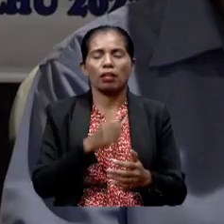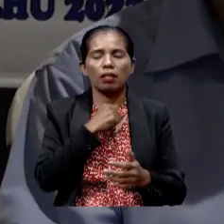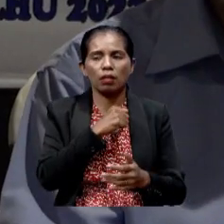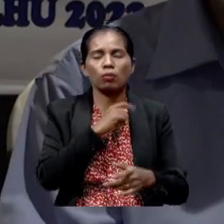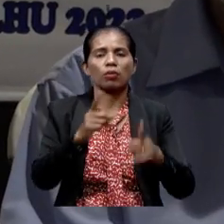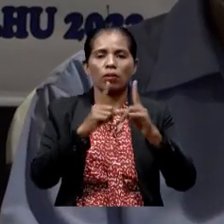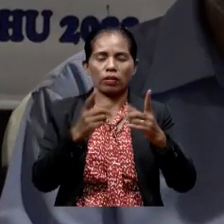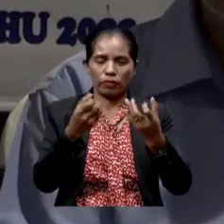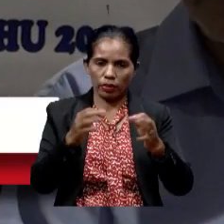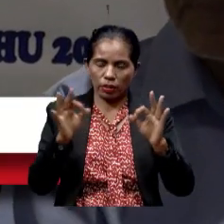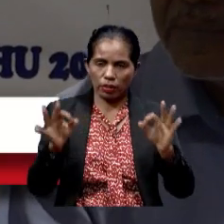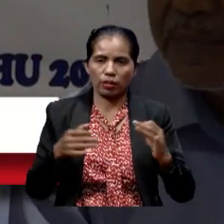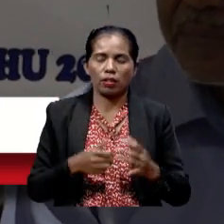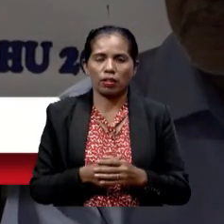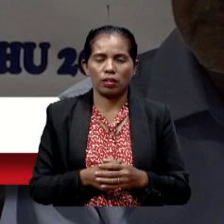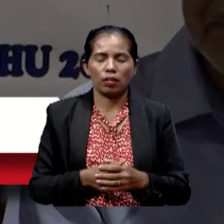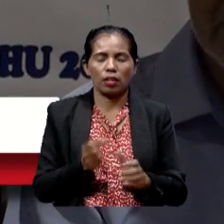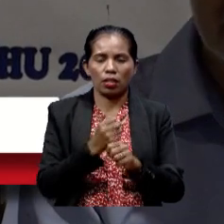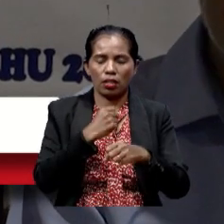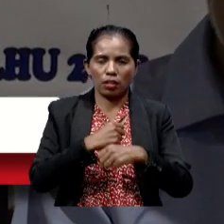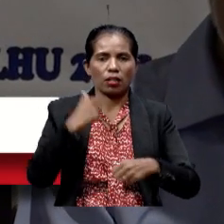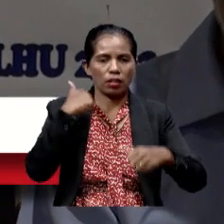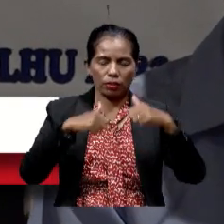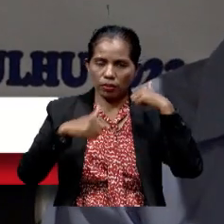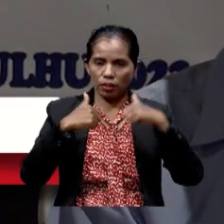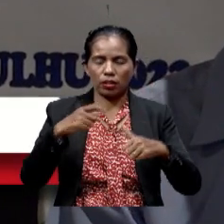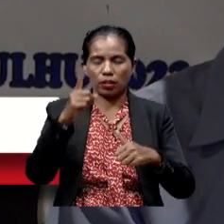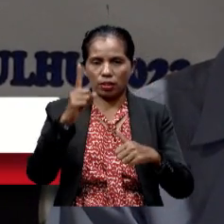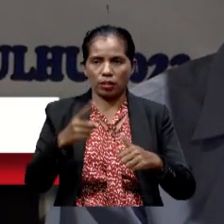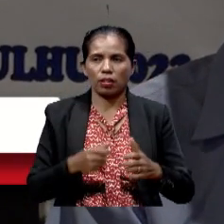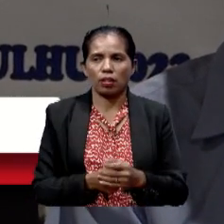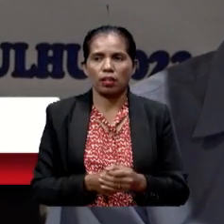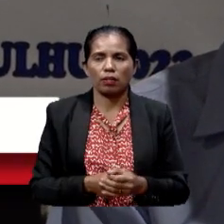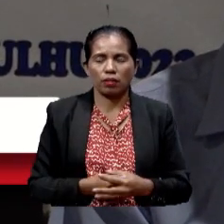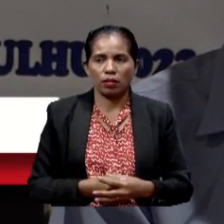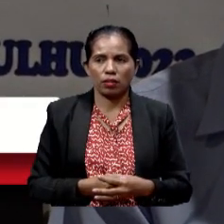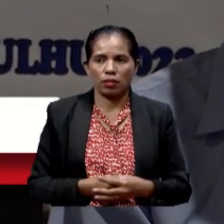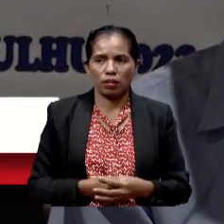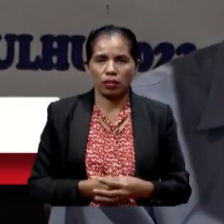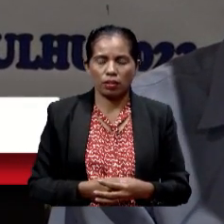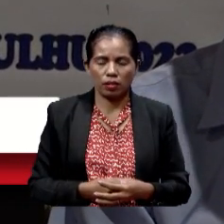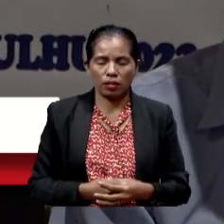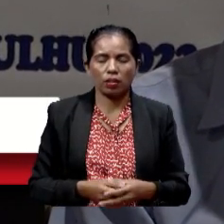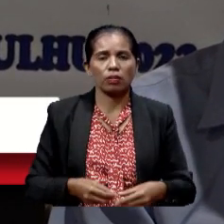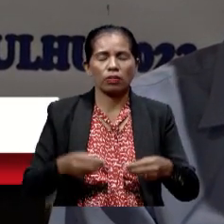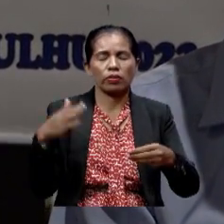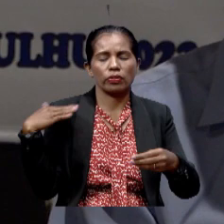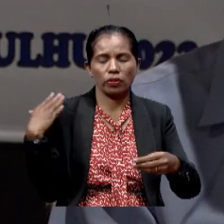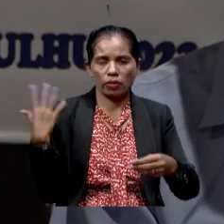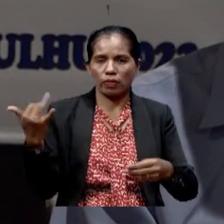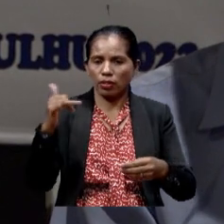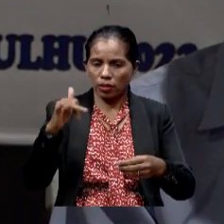halo aktividad ida ne be makatu motiva e di liu joven sida